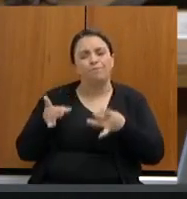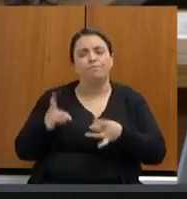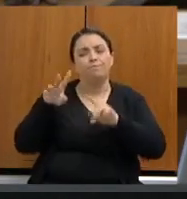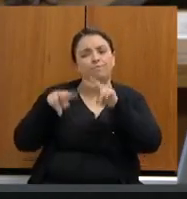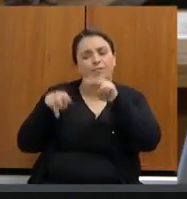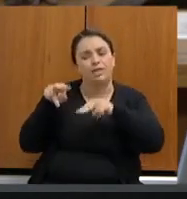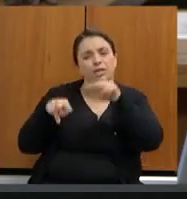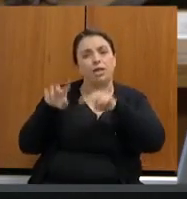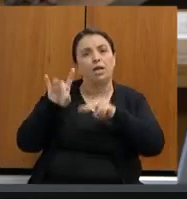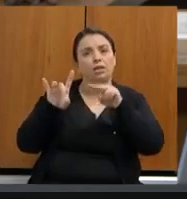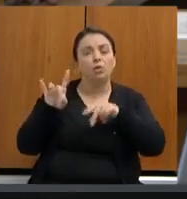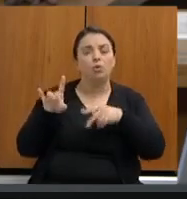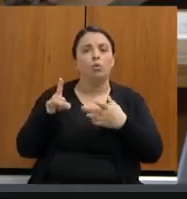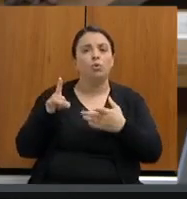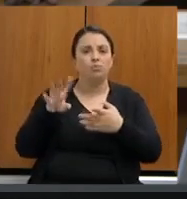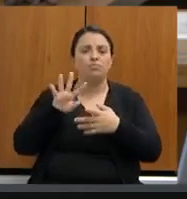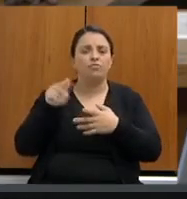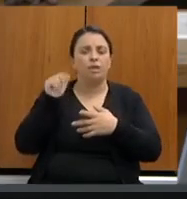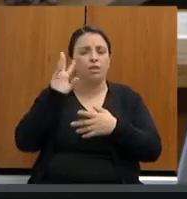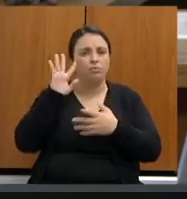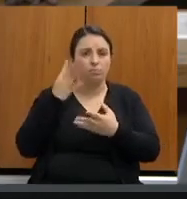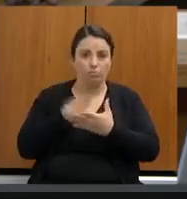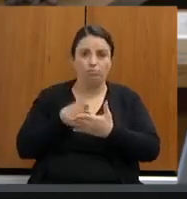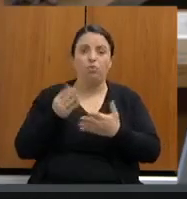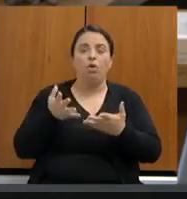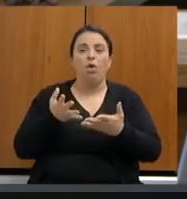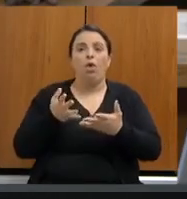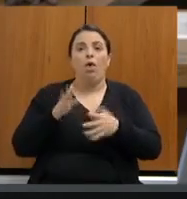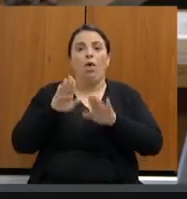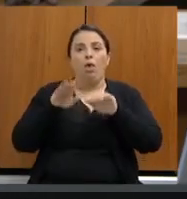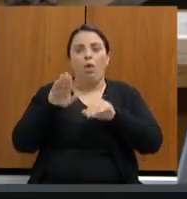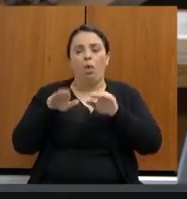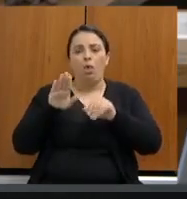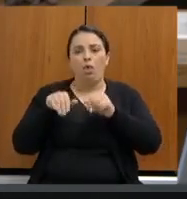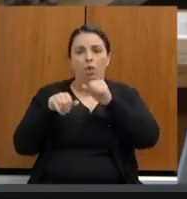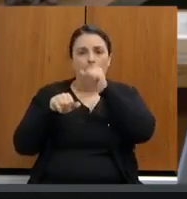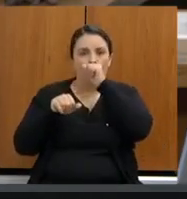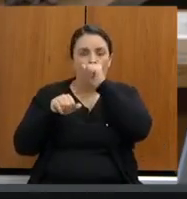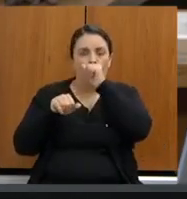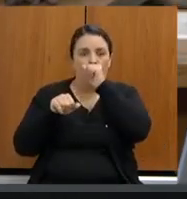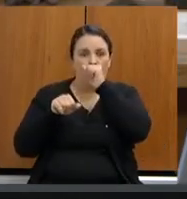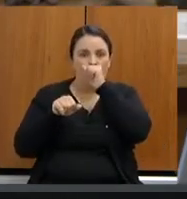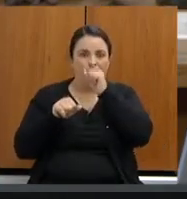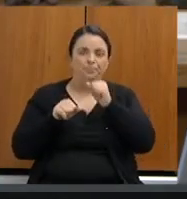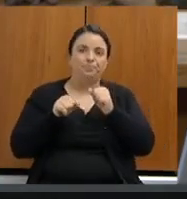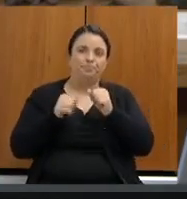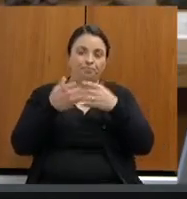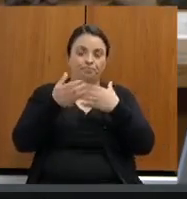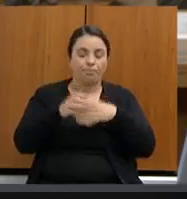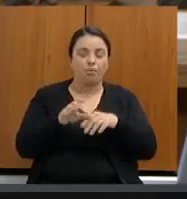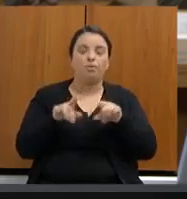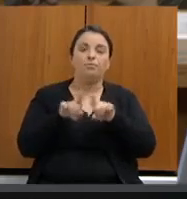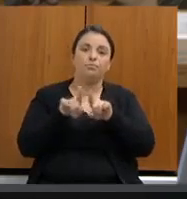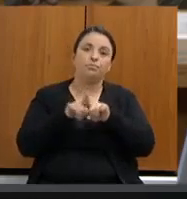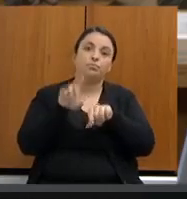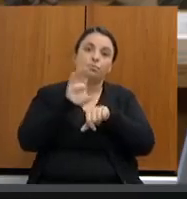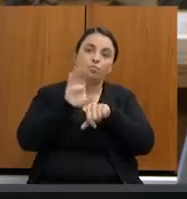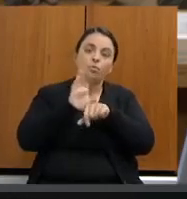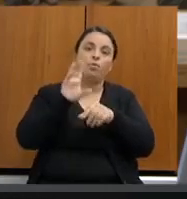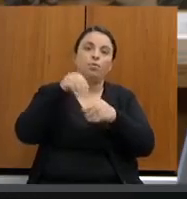conforme cada custo tanto para os concursos e para os cursos também internos nossa